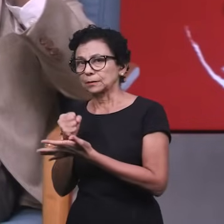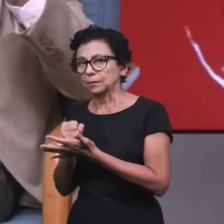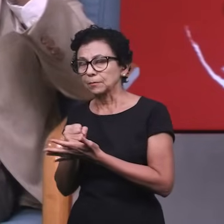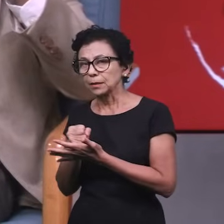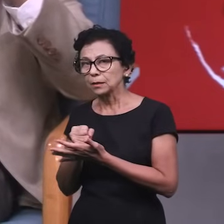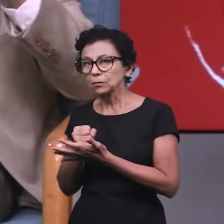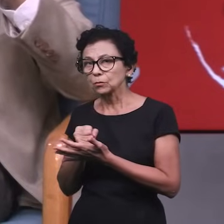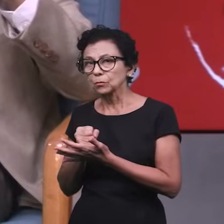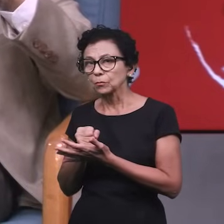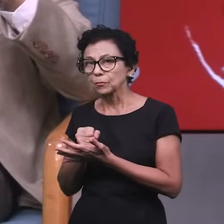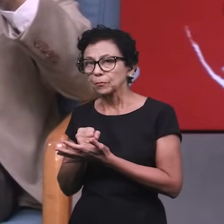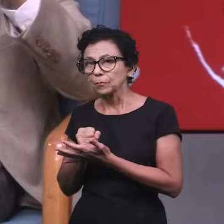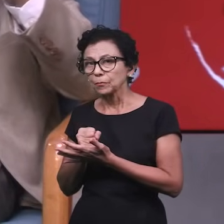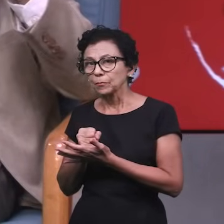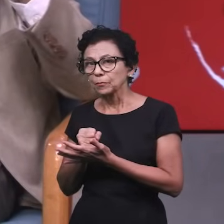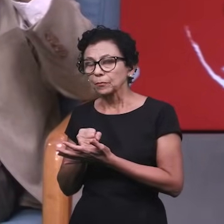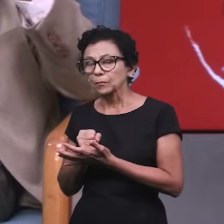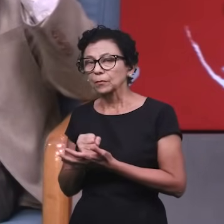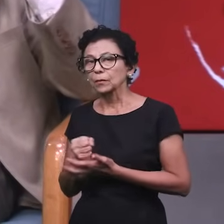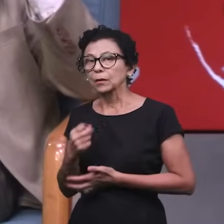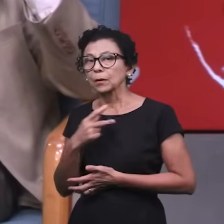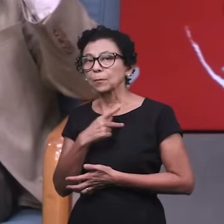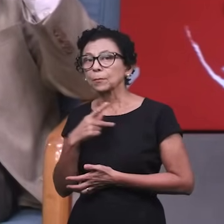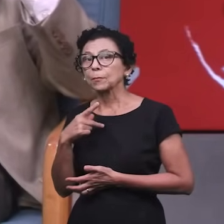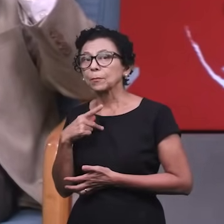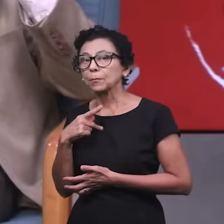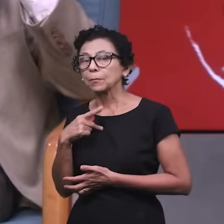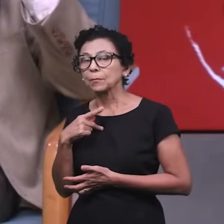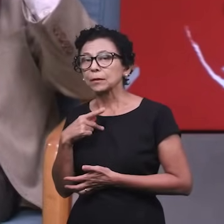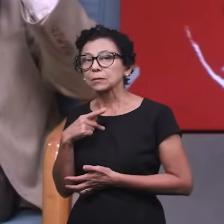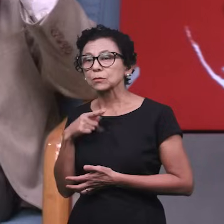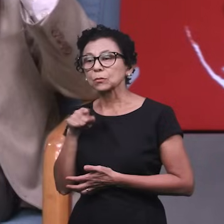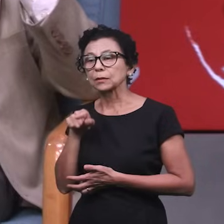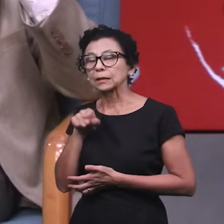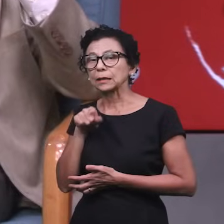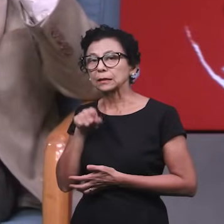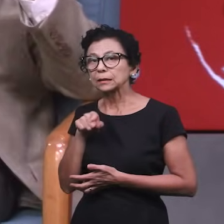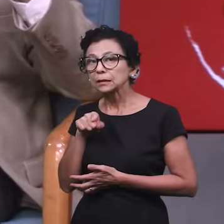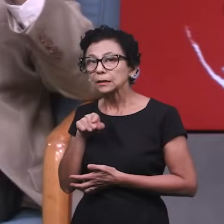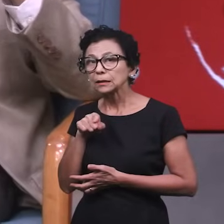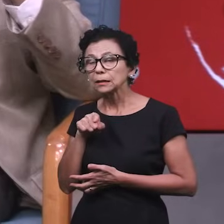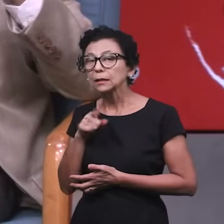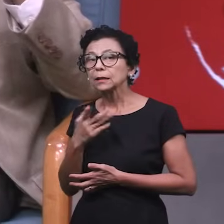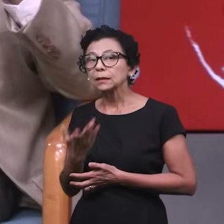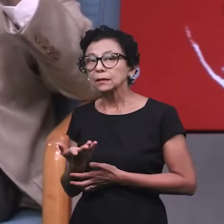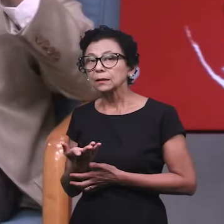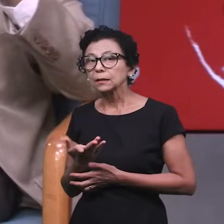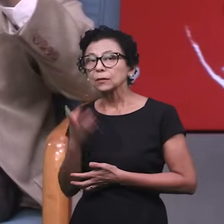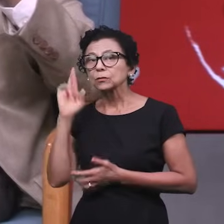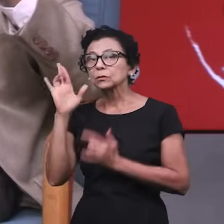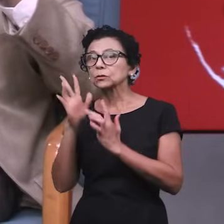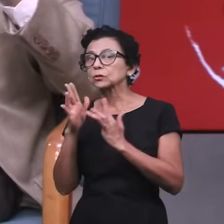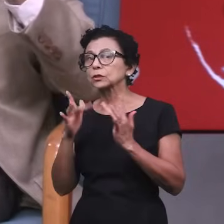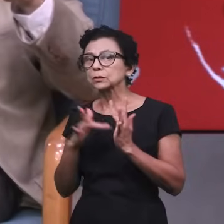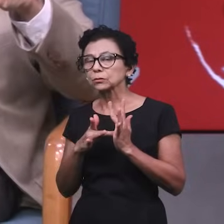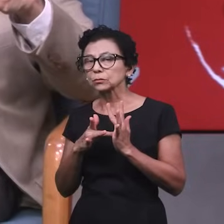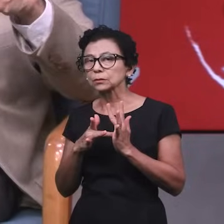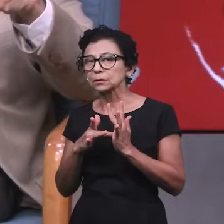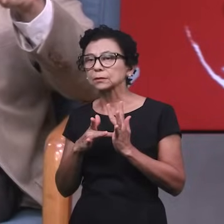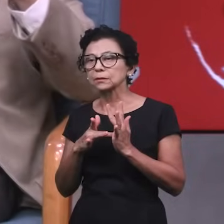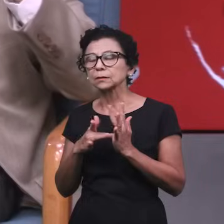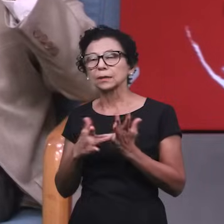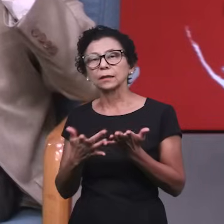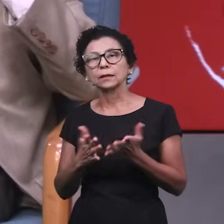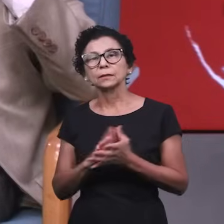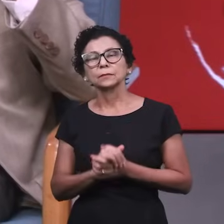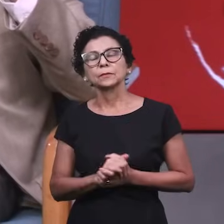Testamento é o apacentar, que é a figura de Jesus para a igreja, que é,